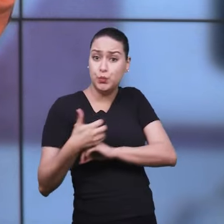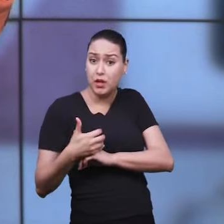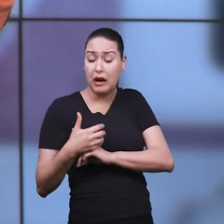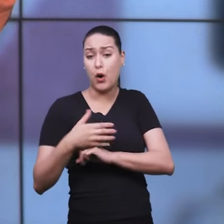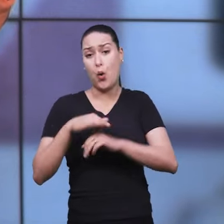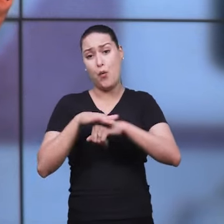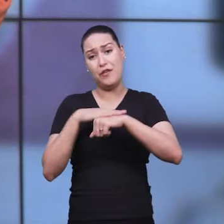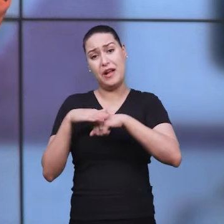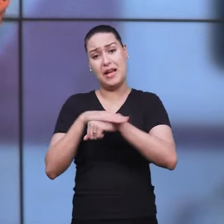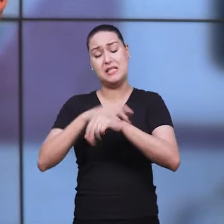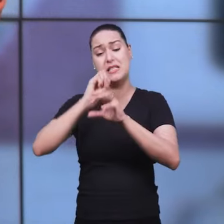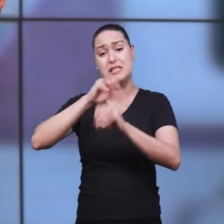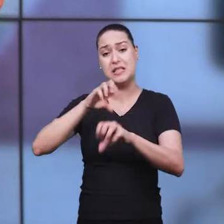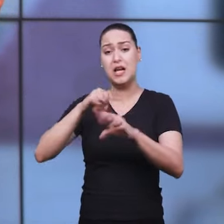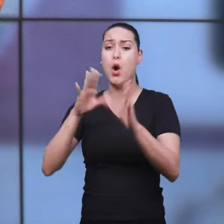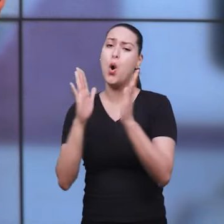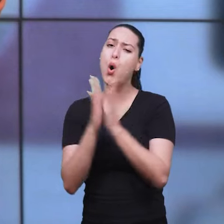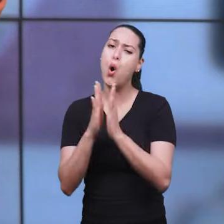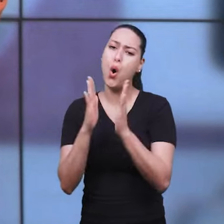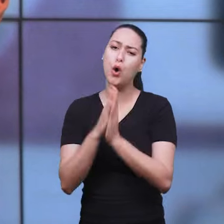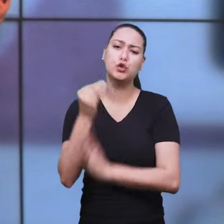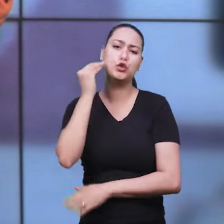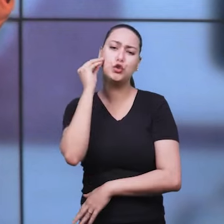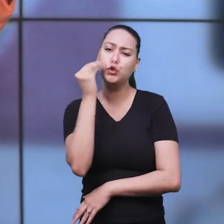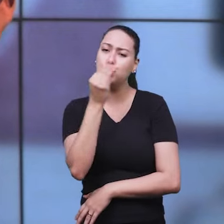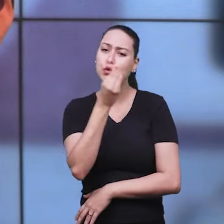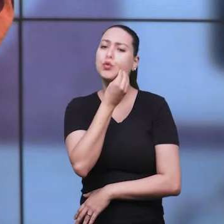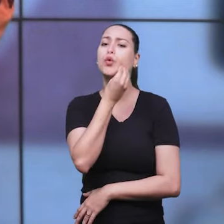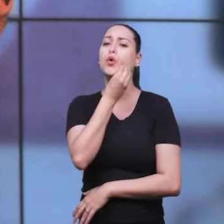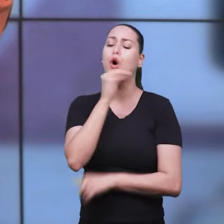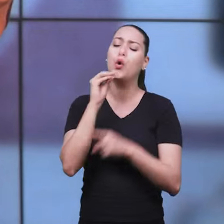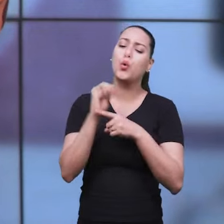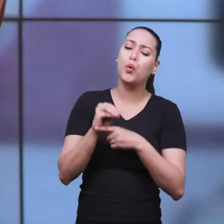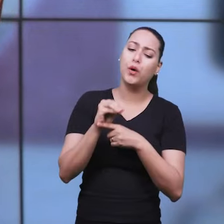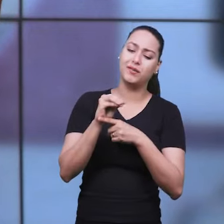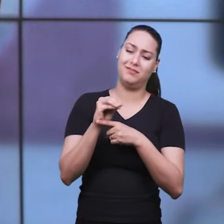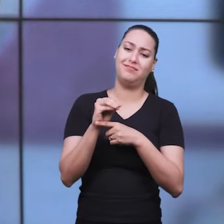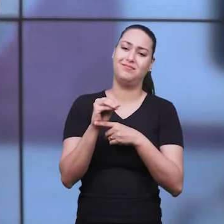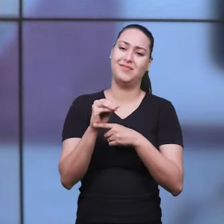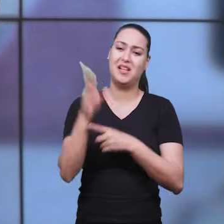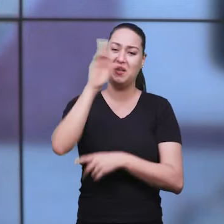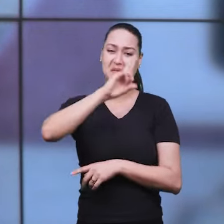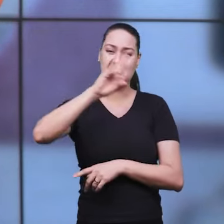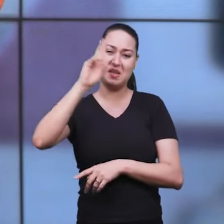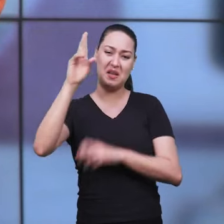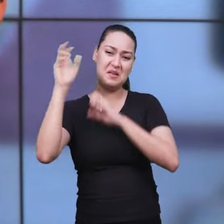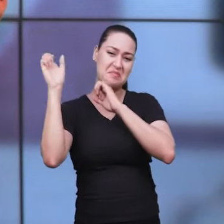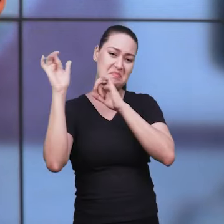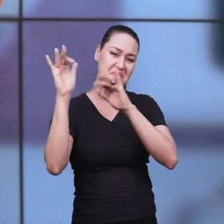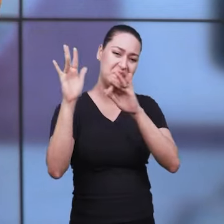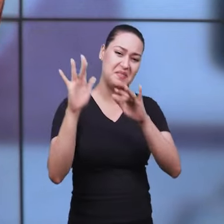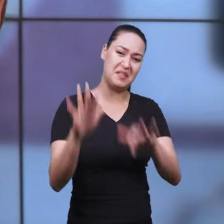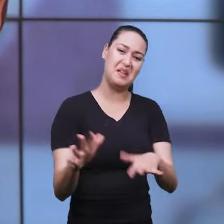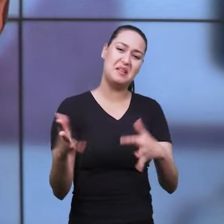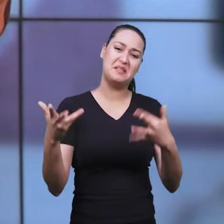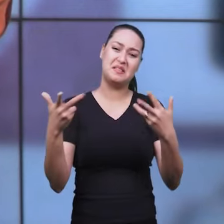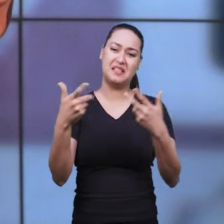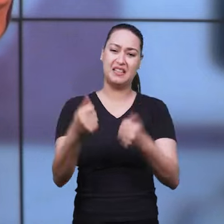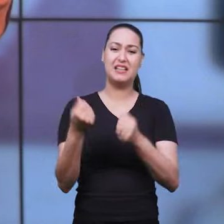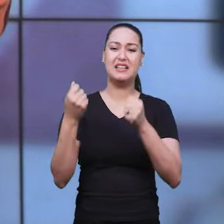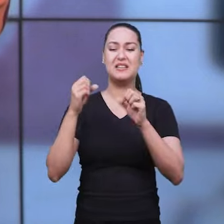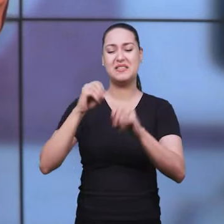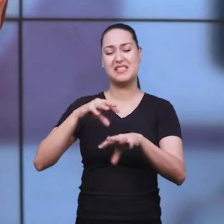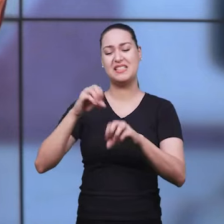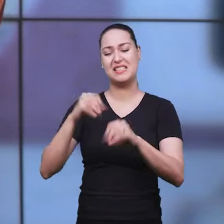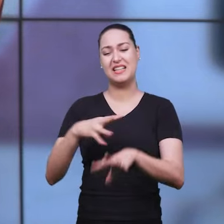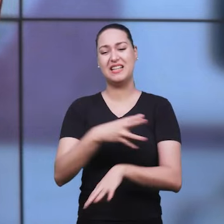primeiro. Por isso, converse, ensine, ore, reserve um dia para jejuar pela vida dele. Que o Senhor permaneça nos